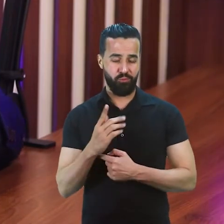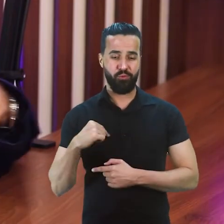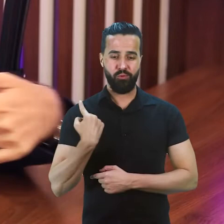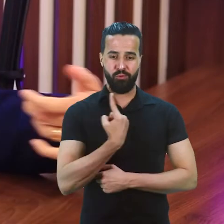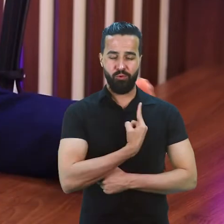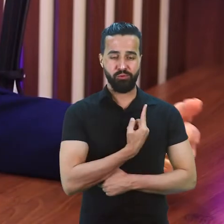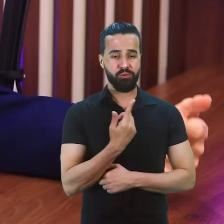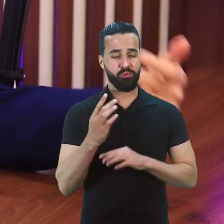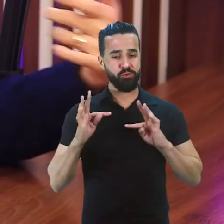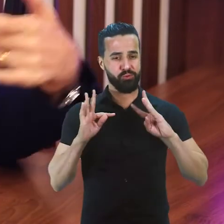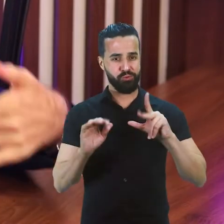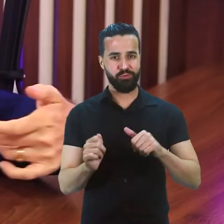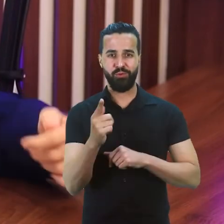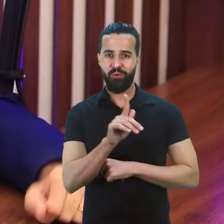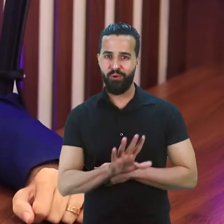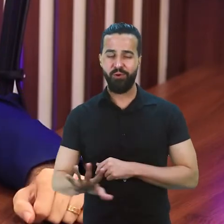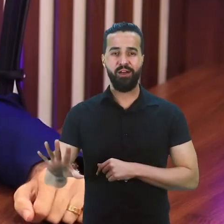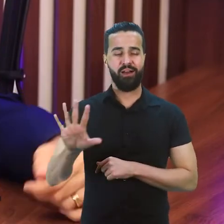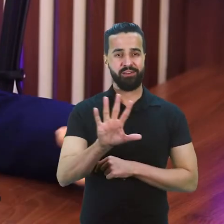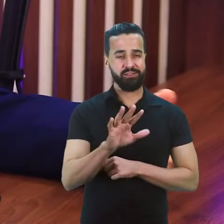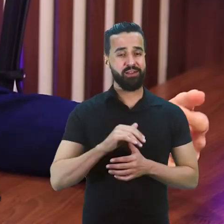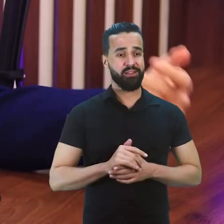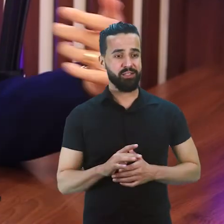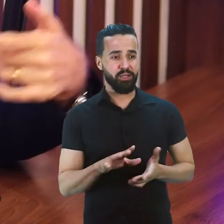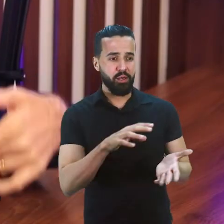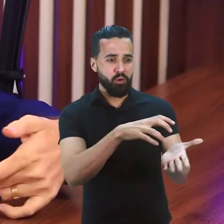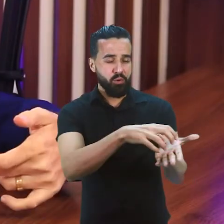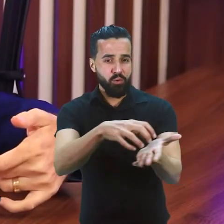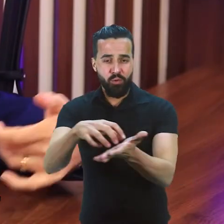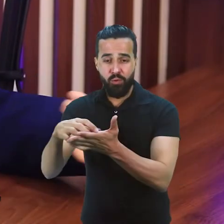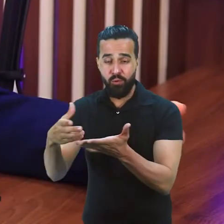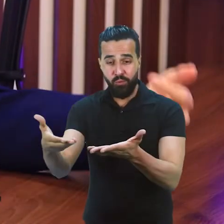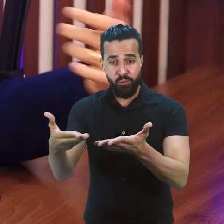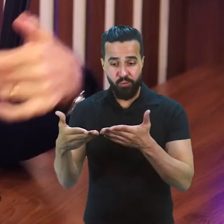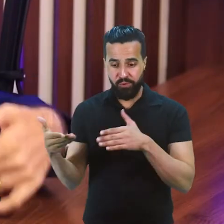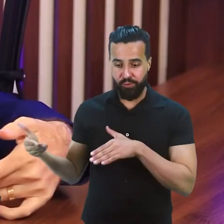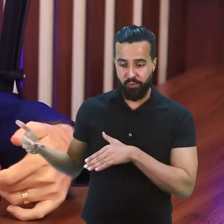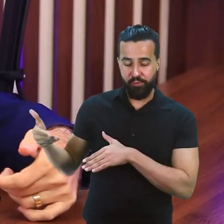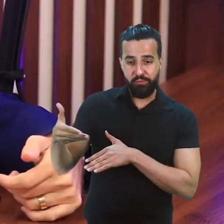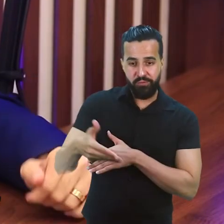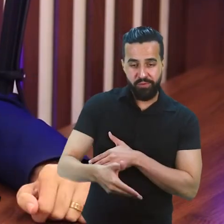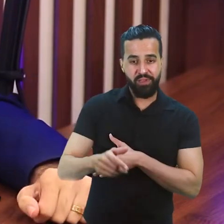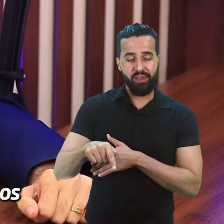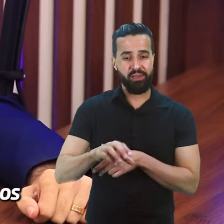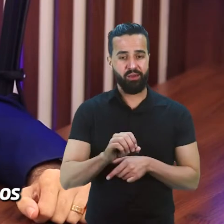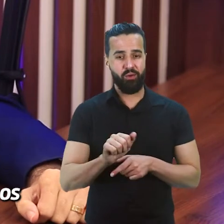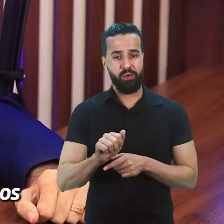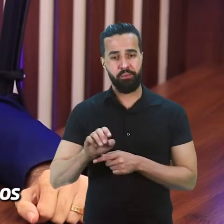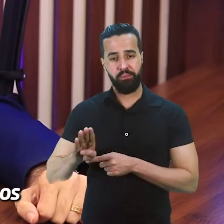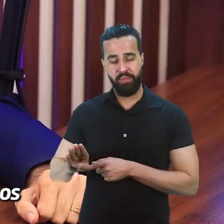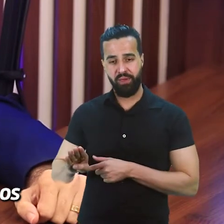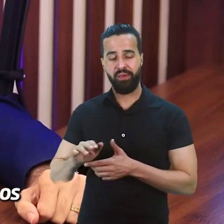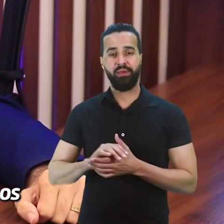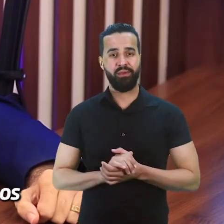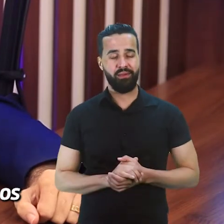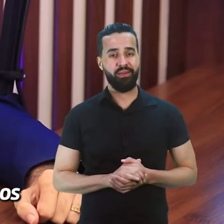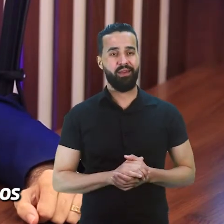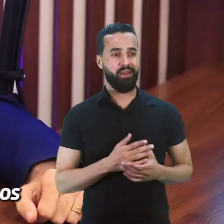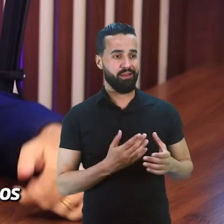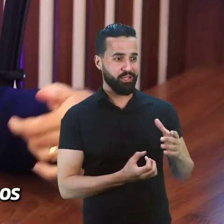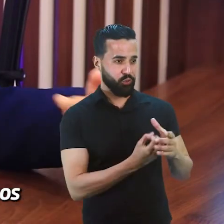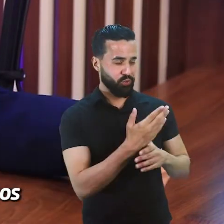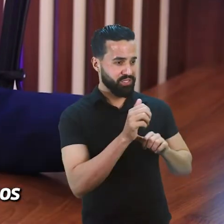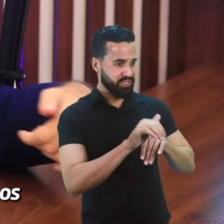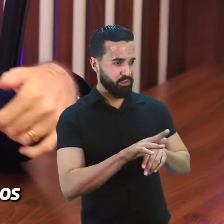Goiás. Nós convidamos as entidades para dentro da OAB. Nós fazíamos eventos da OAB, eventos da entidade dentro da OAB. Criou o Setembro Verde.